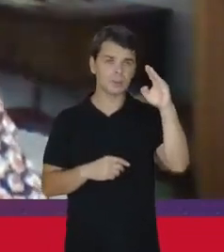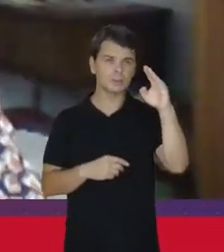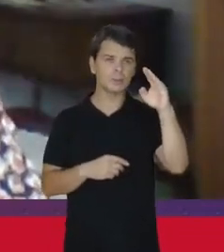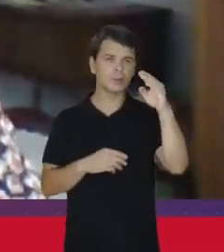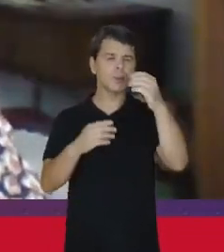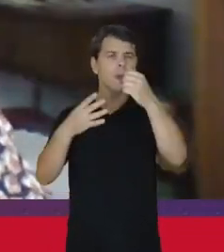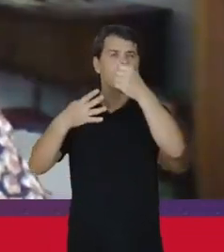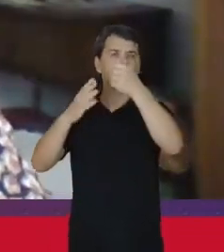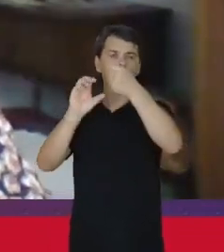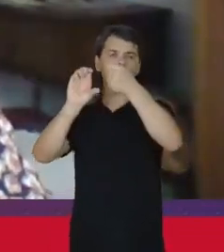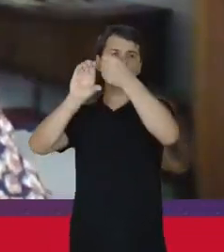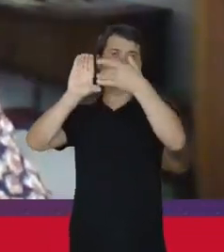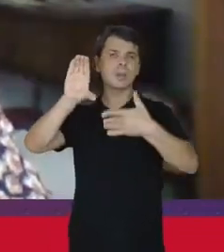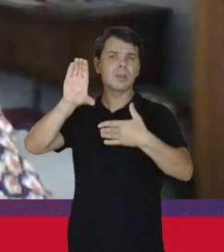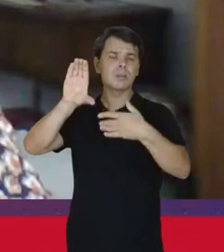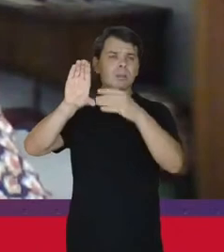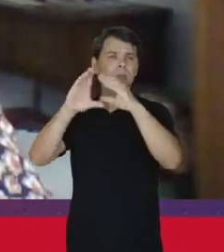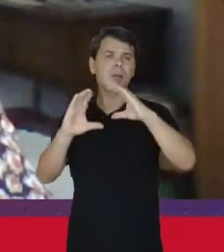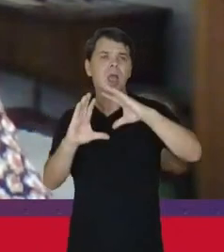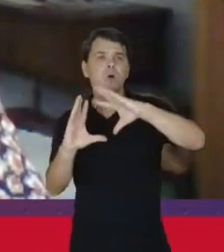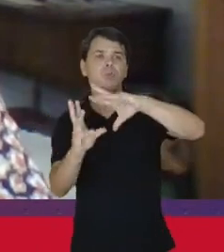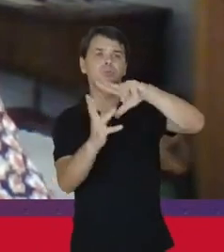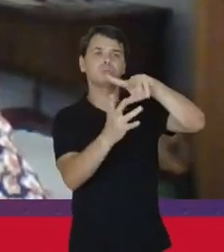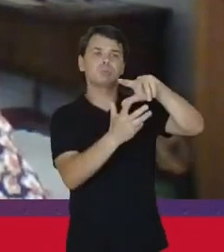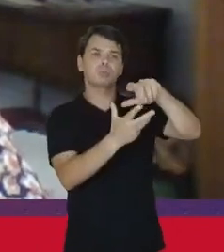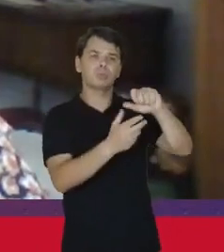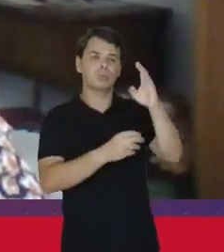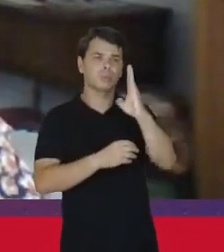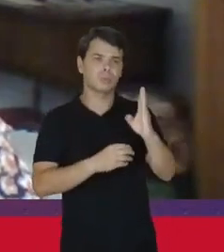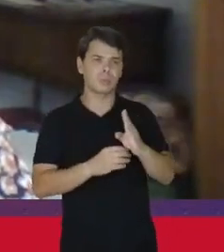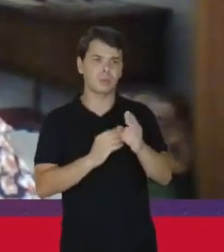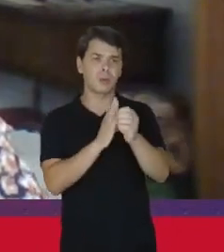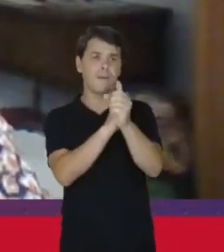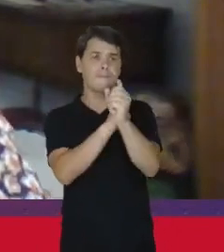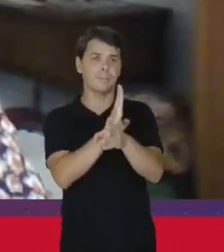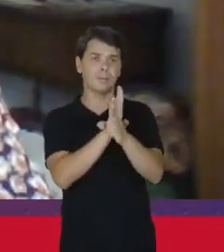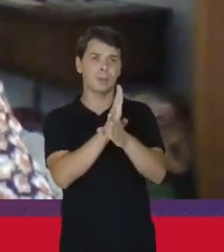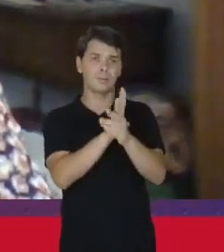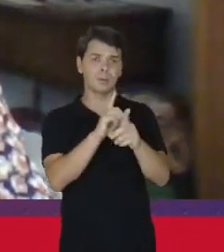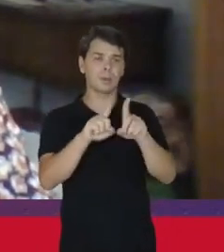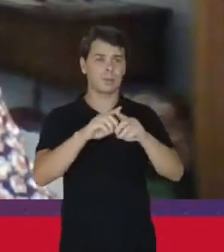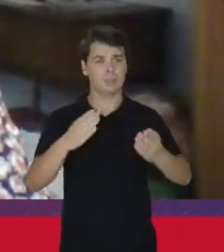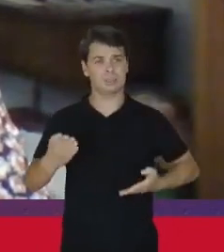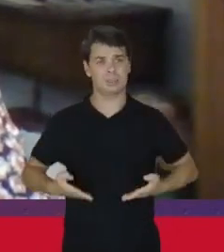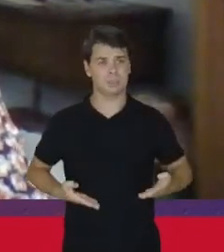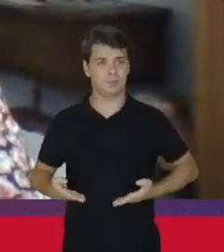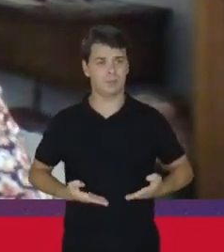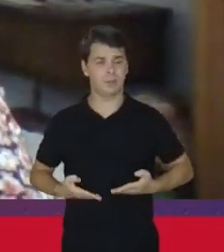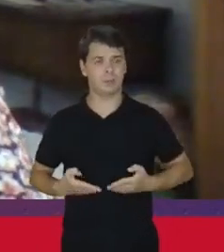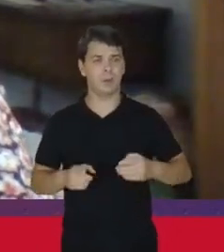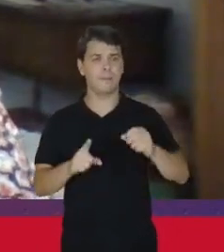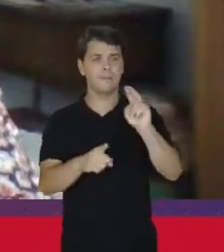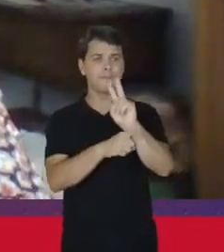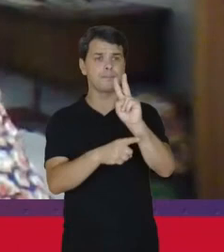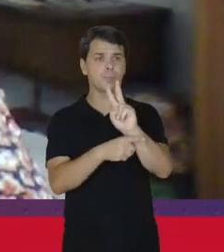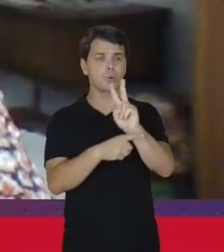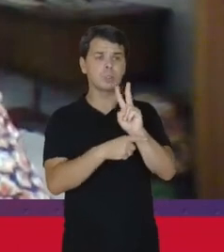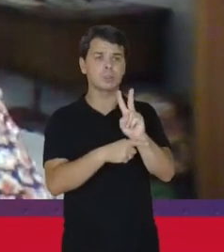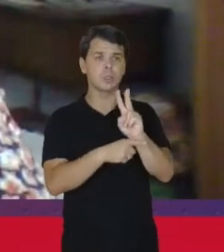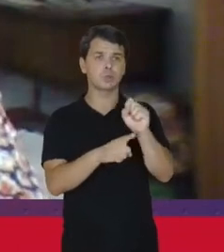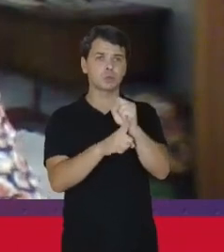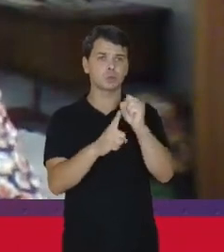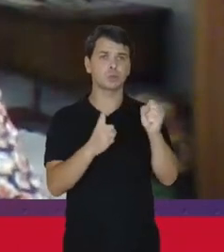características é o seu caráter universal de prestação de benefícios e serviços de proteção social. É um